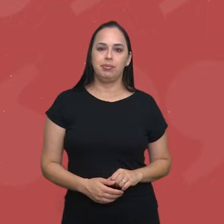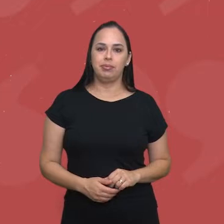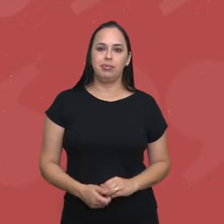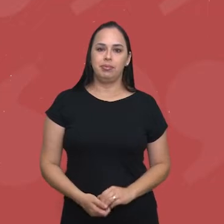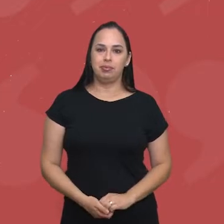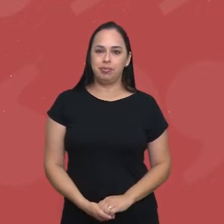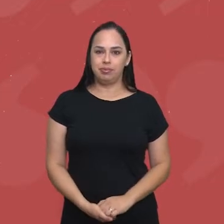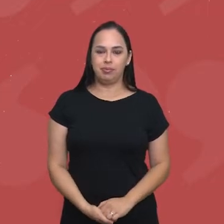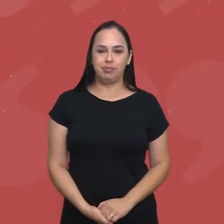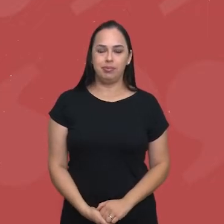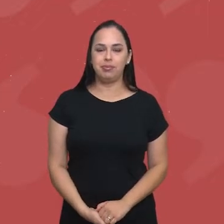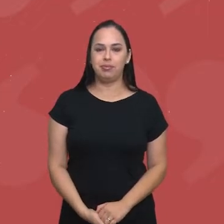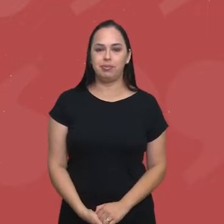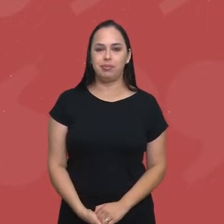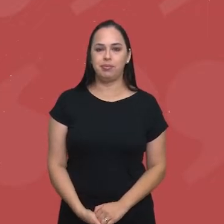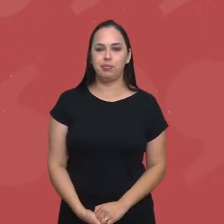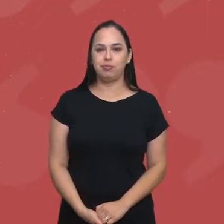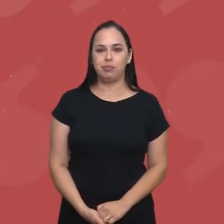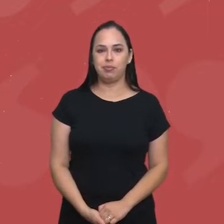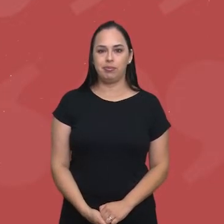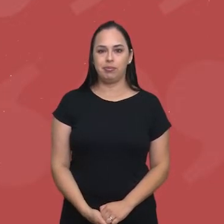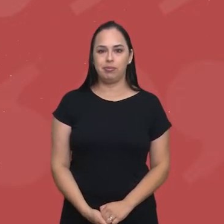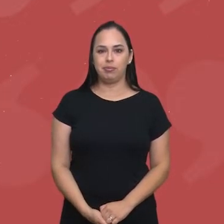próteses mamárias no Gesto?